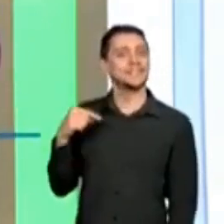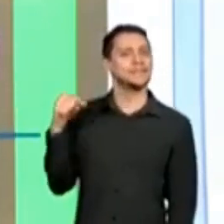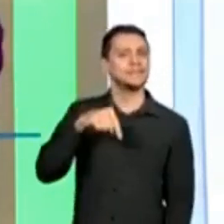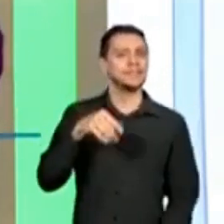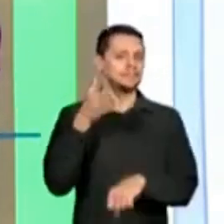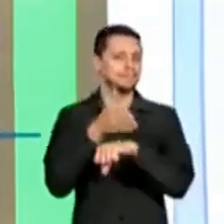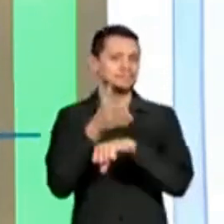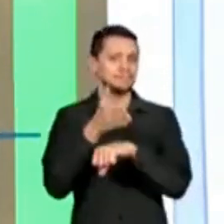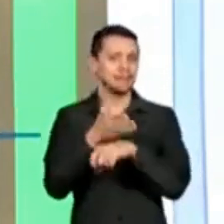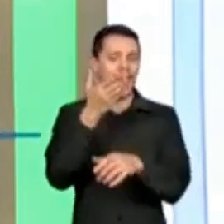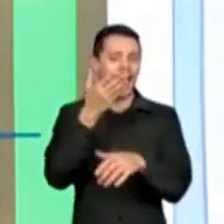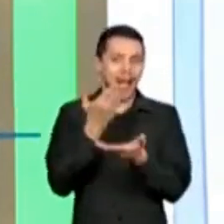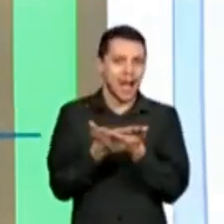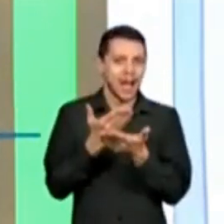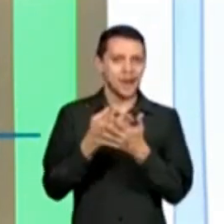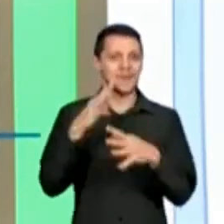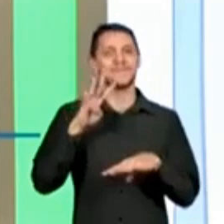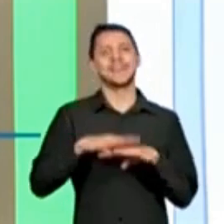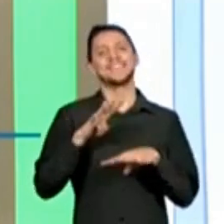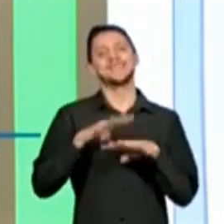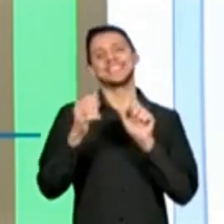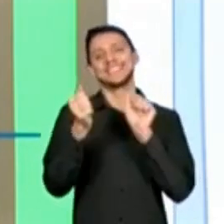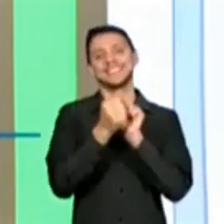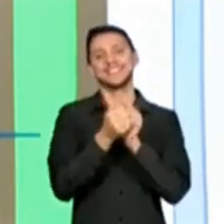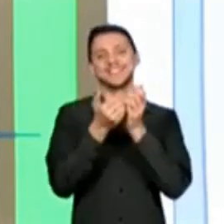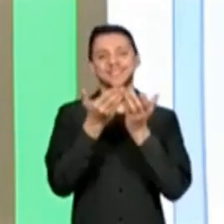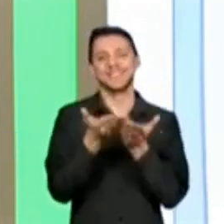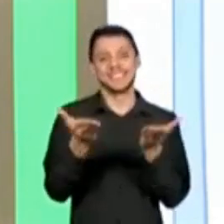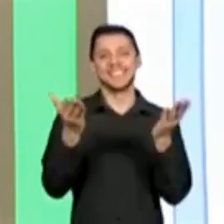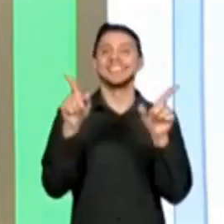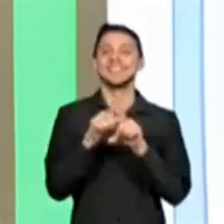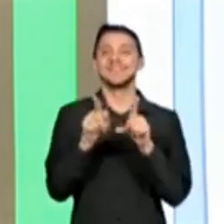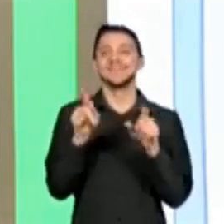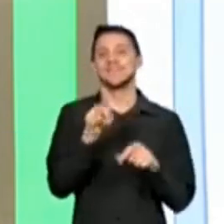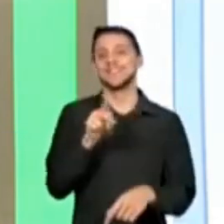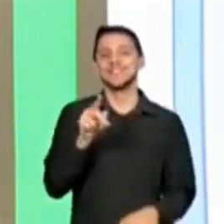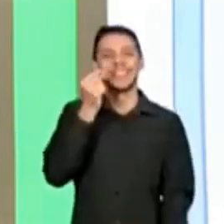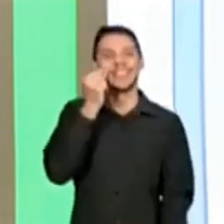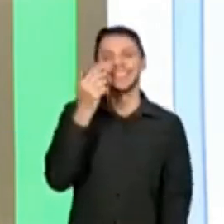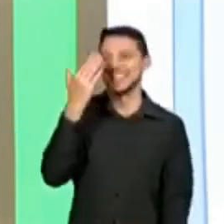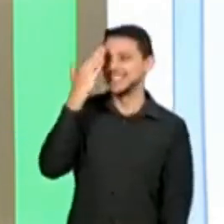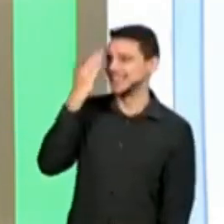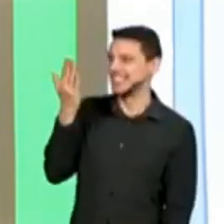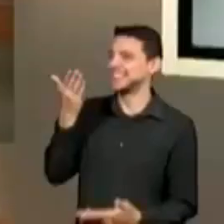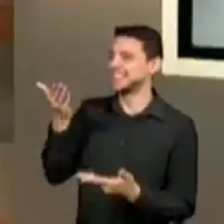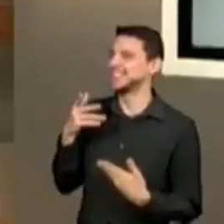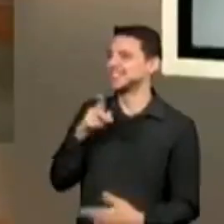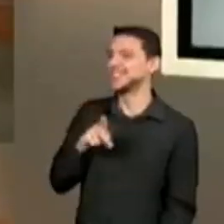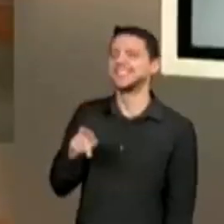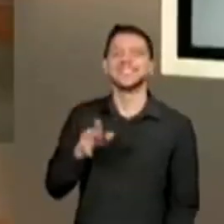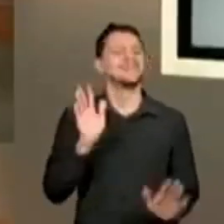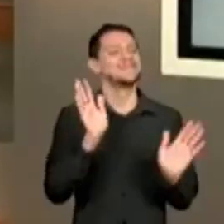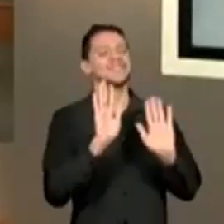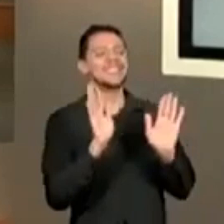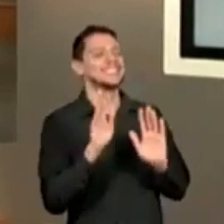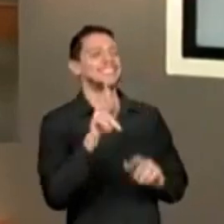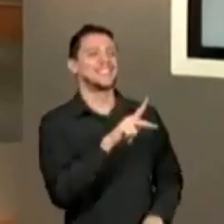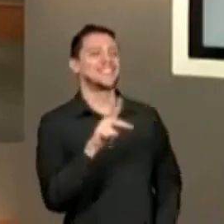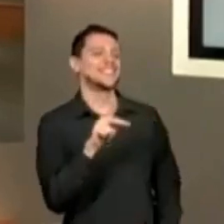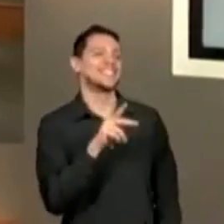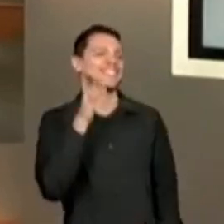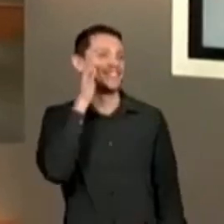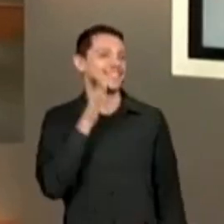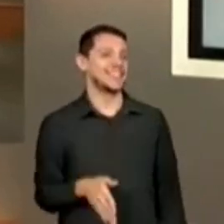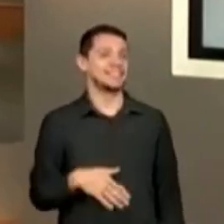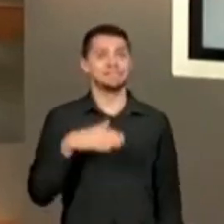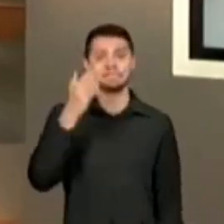aula de matemática junto com vocês e a professora Aline. Muito obrigada pelo convite, Pro. Imagina, professora Fran. Eu sei que vocês